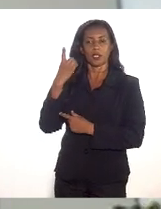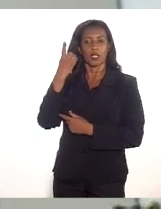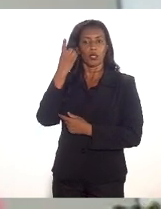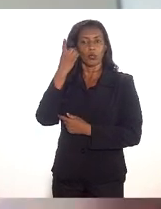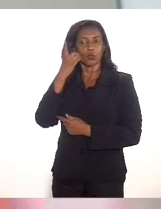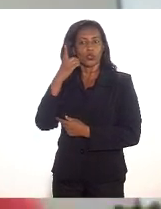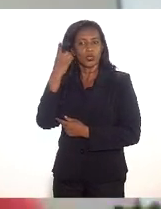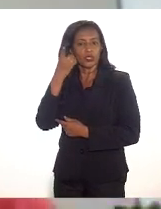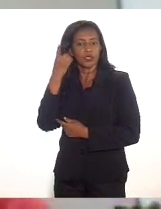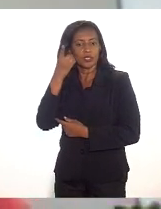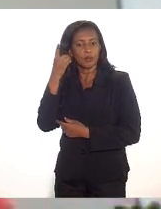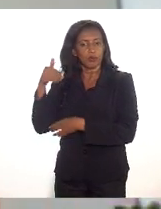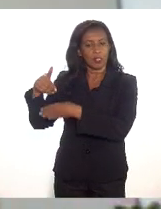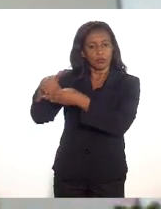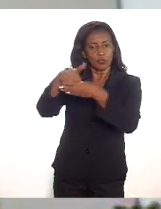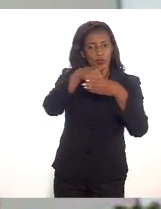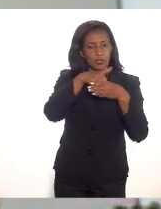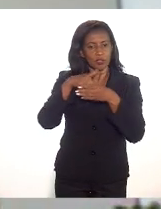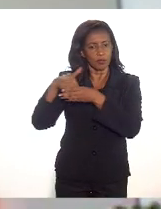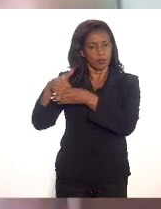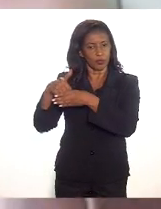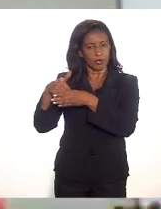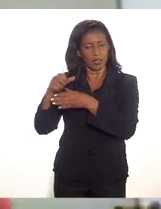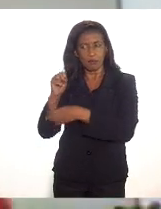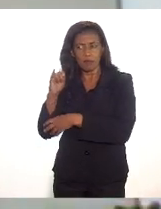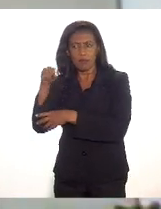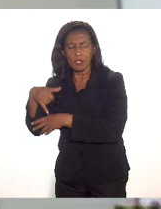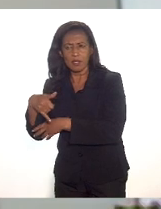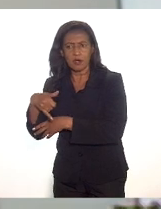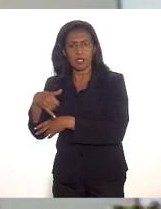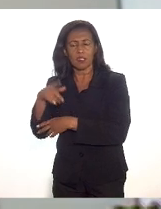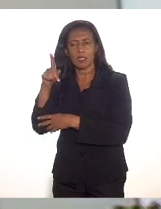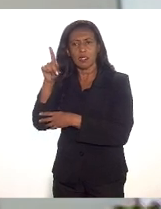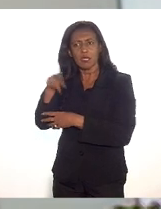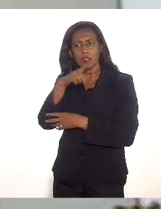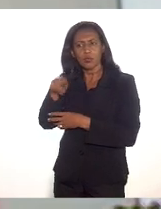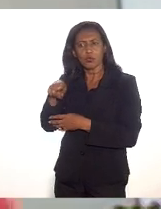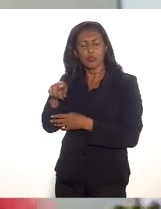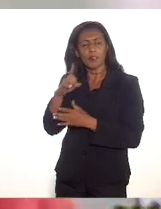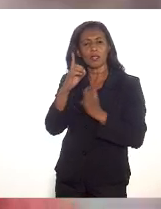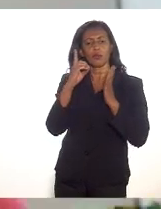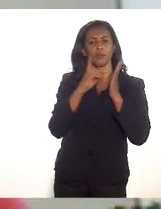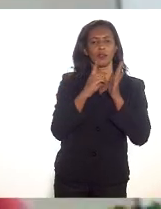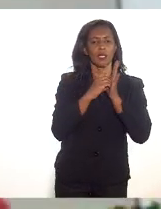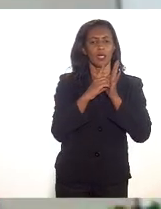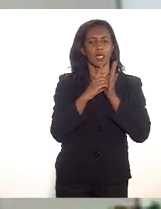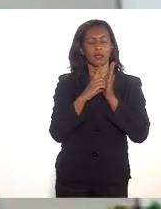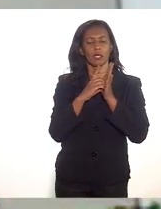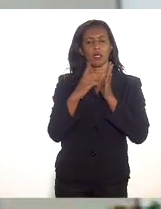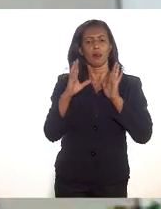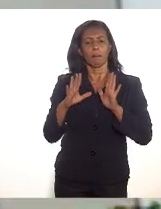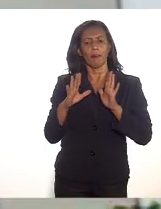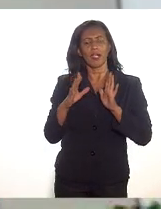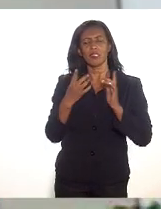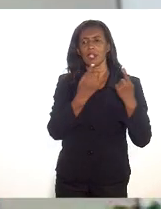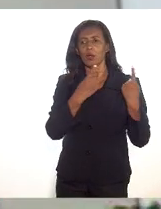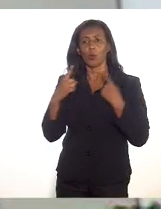votaram na medida vencedora, na medida que sustou o decreto, está atentando contra o conjunto do